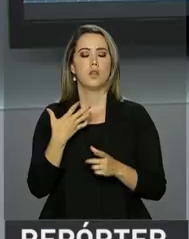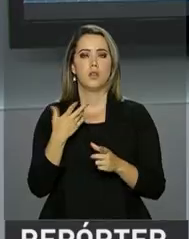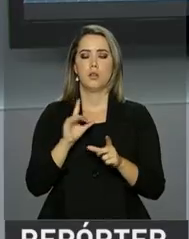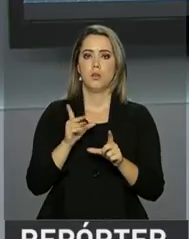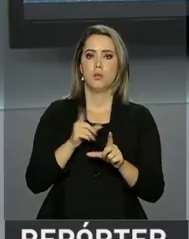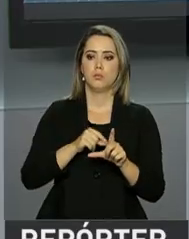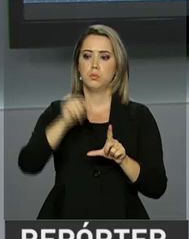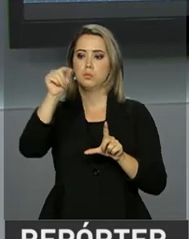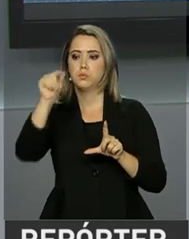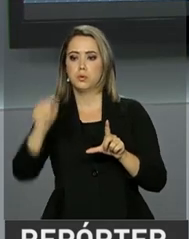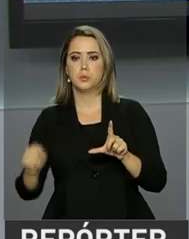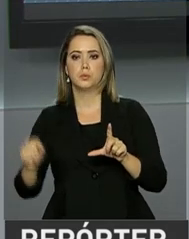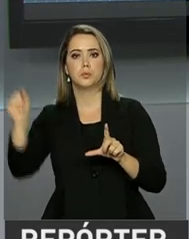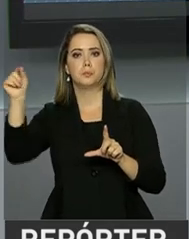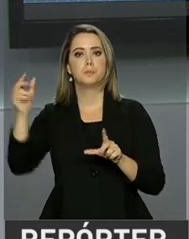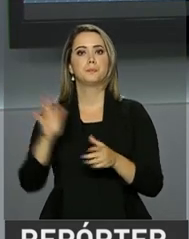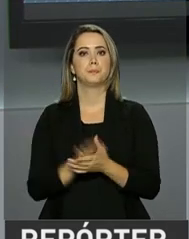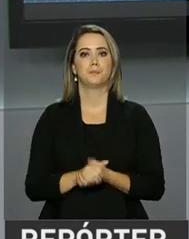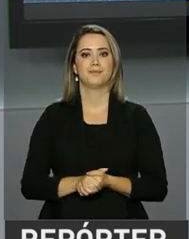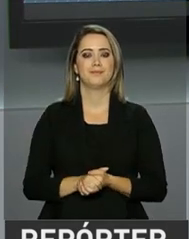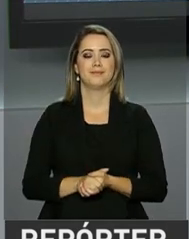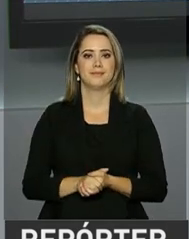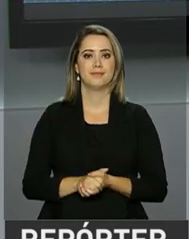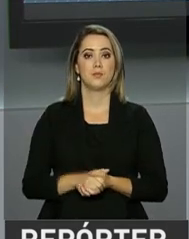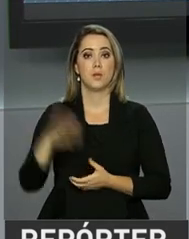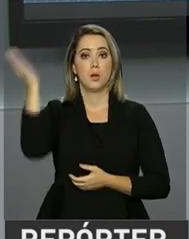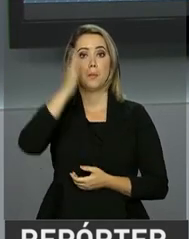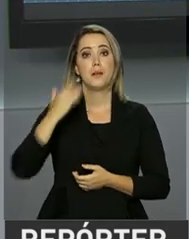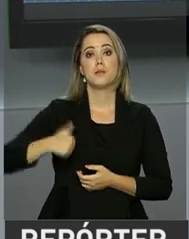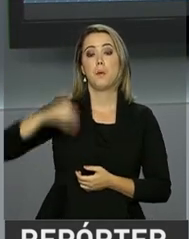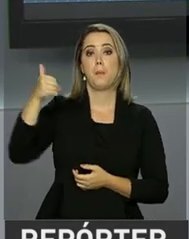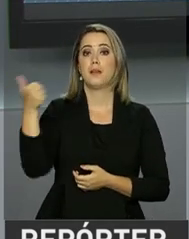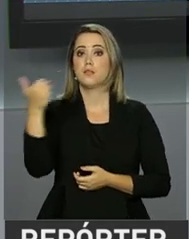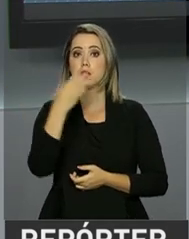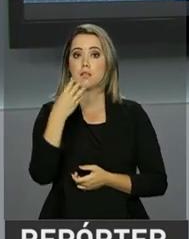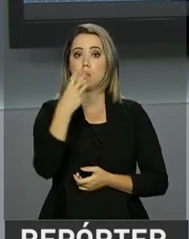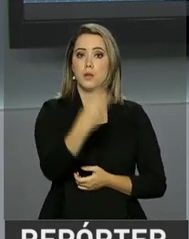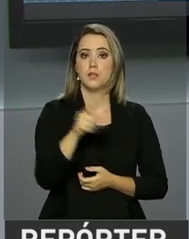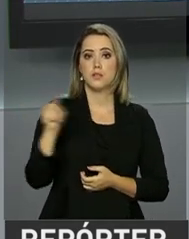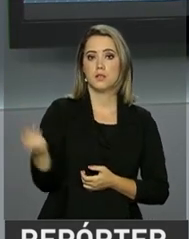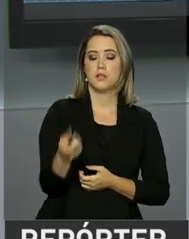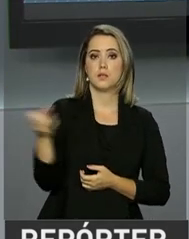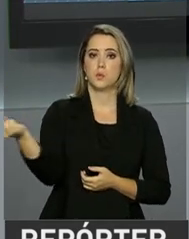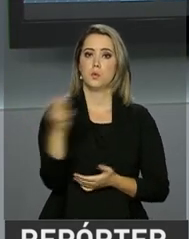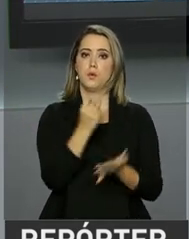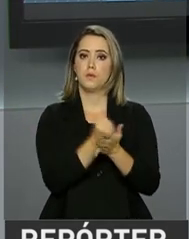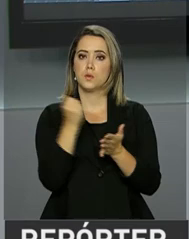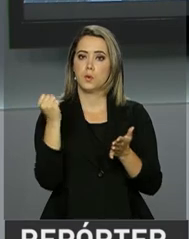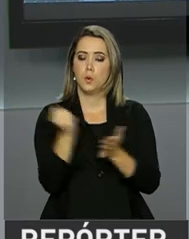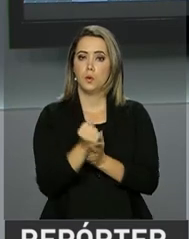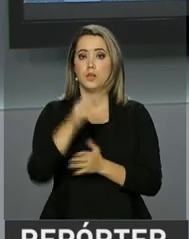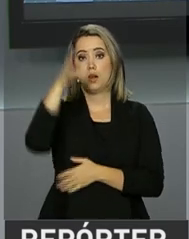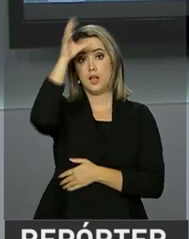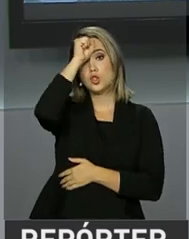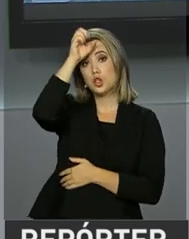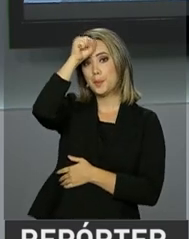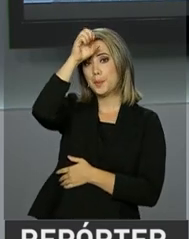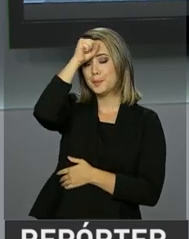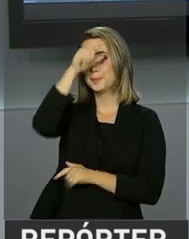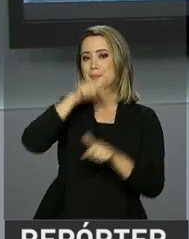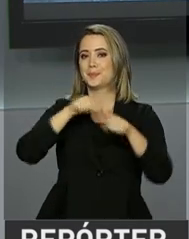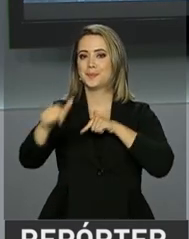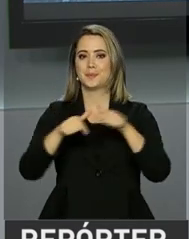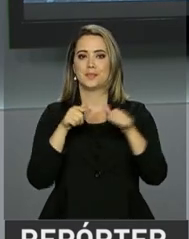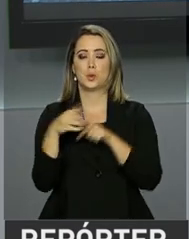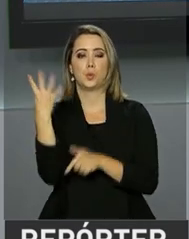desce. O Brasil registrou mais de 143 mil novos contratos de aprendizes nos primeiros